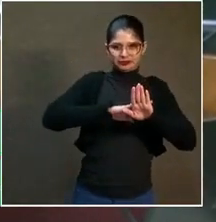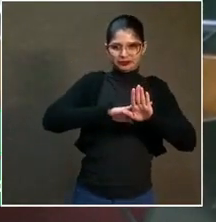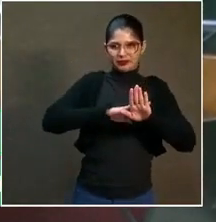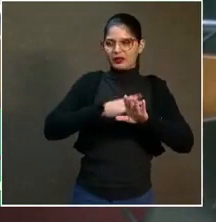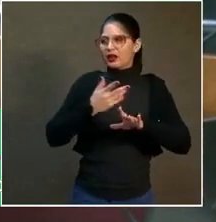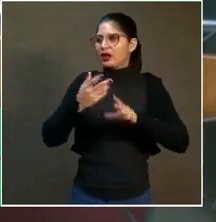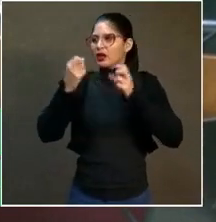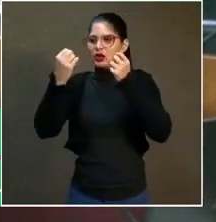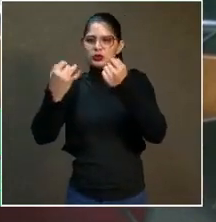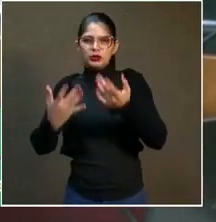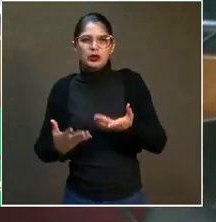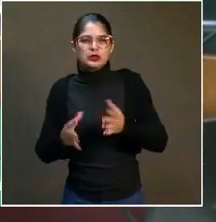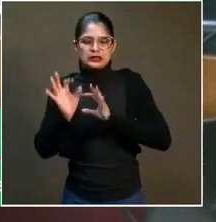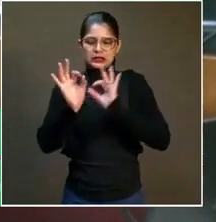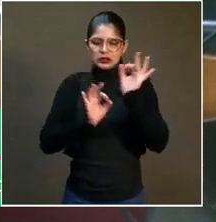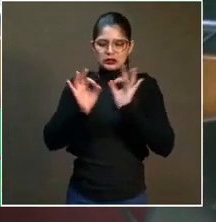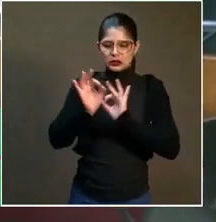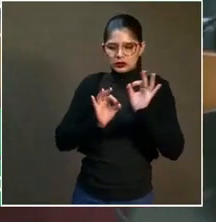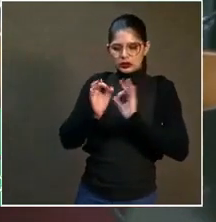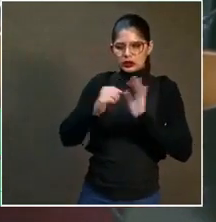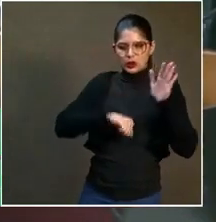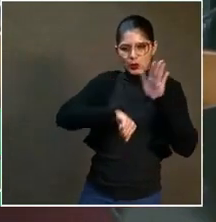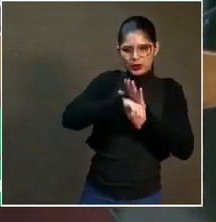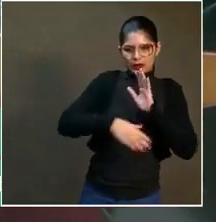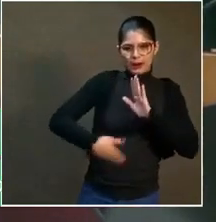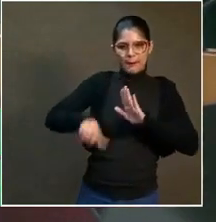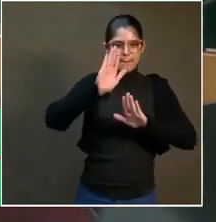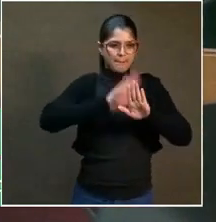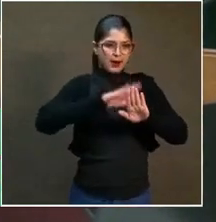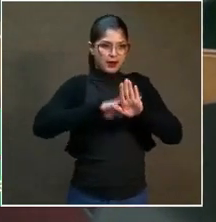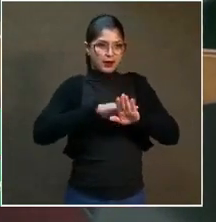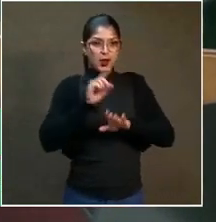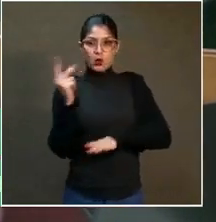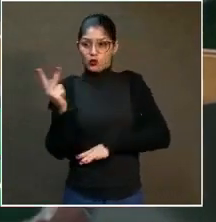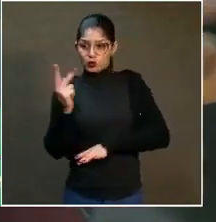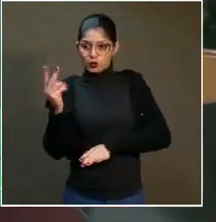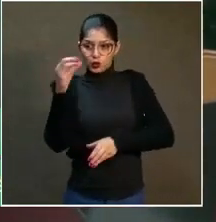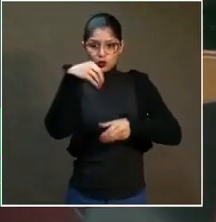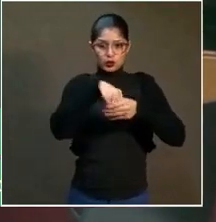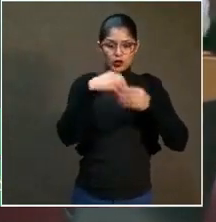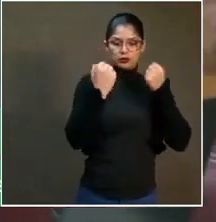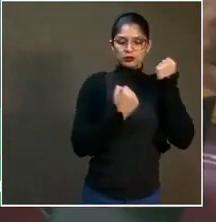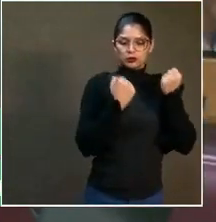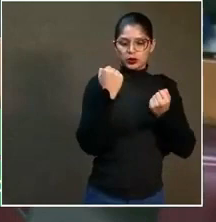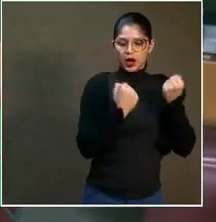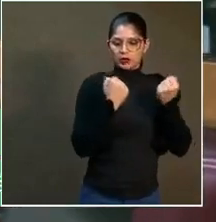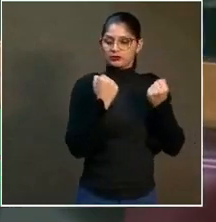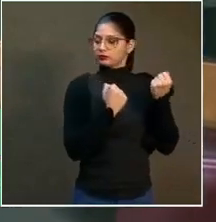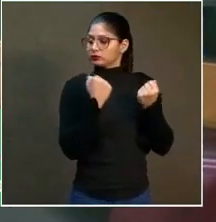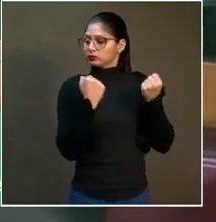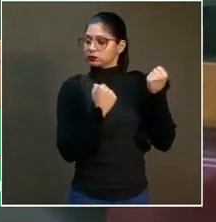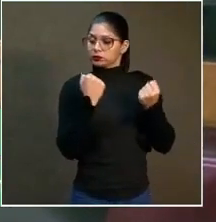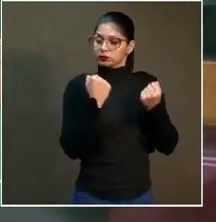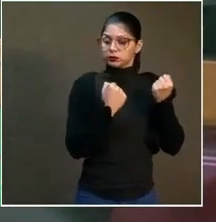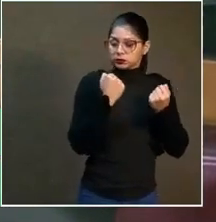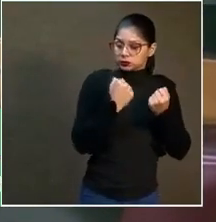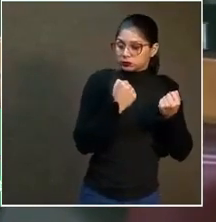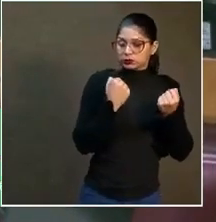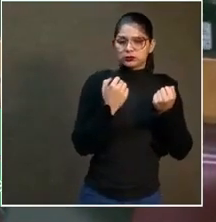Falou muito sobre premeditação. Ele estava com ela dentro do carro, armado. Por que ele não matou ela dentro do carro e levou para a